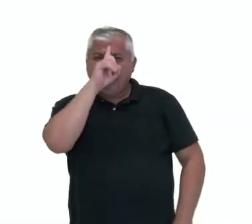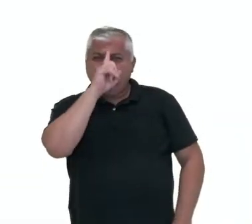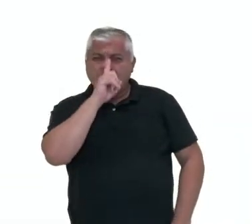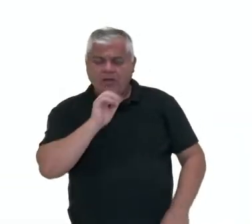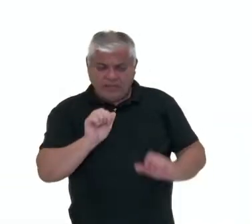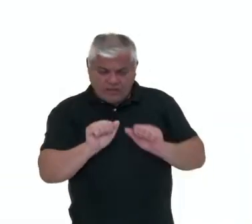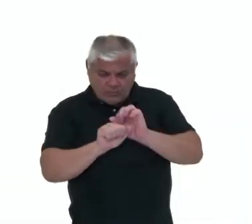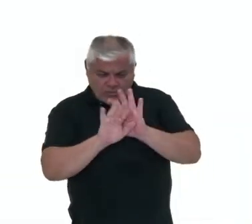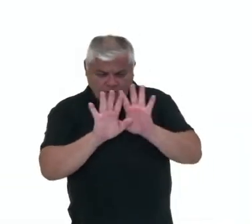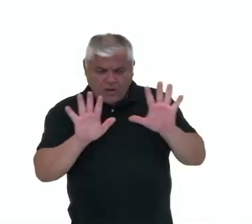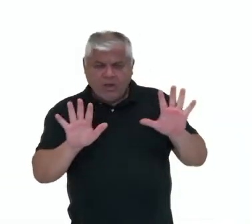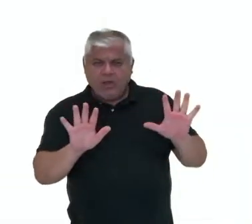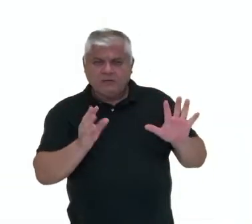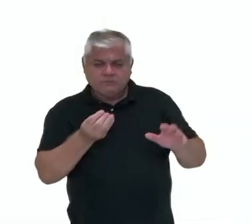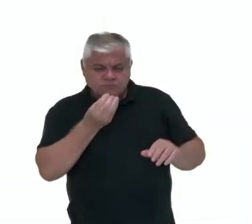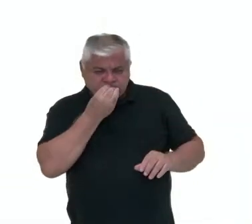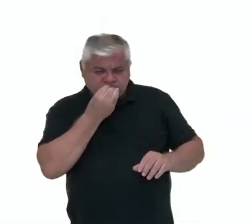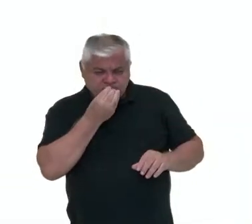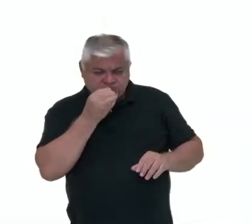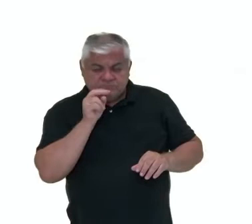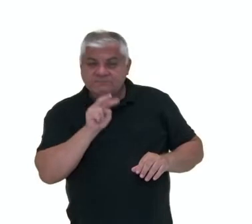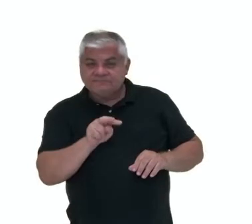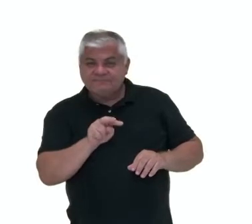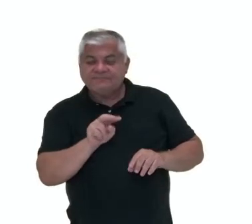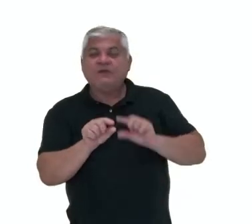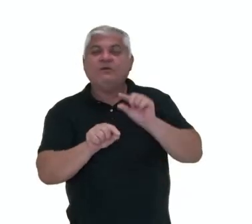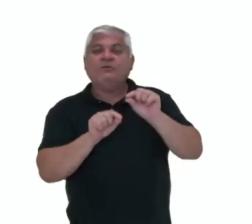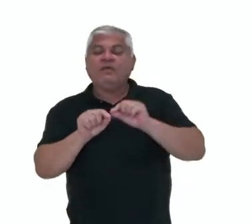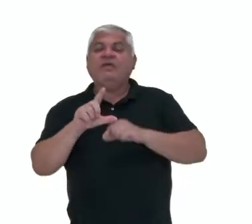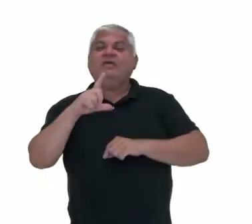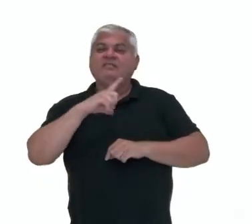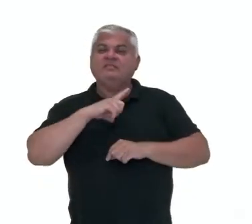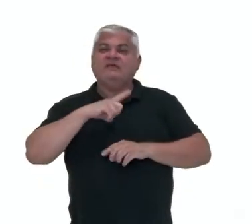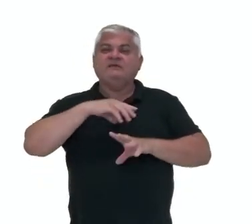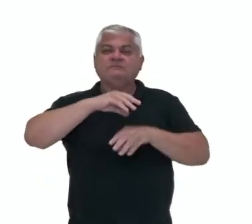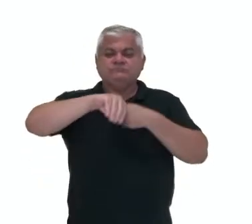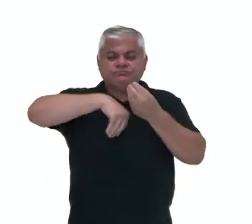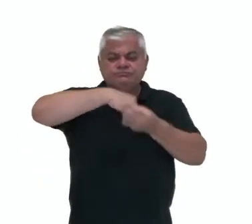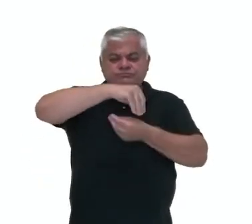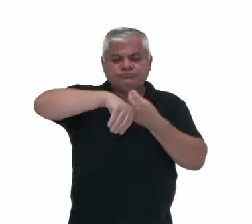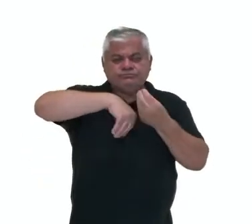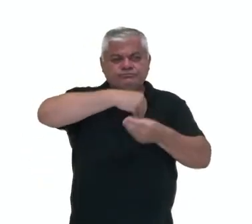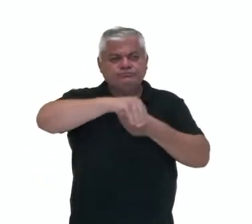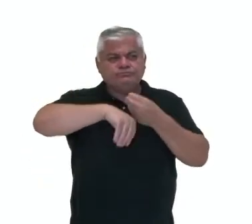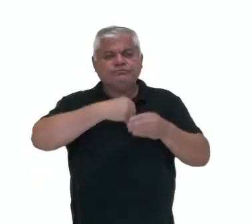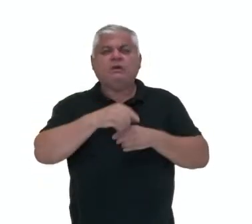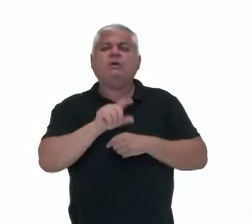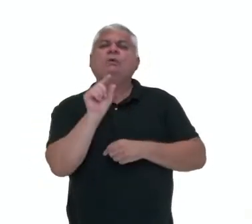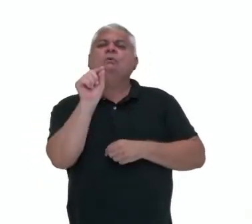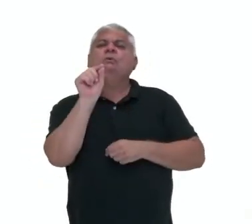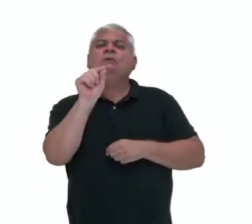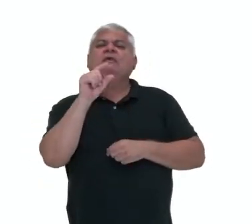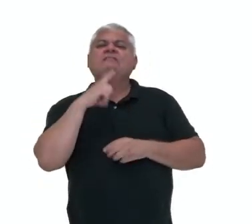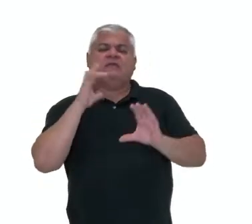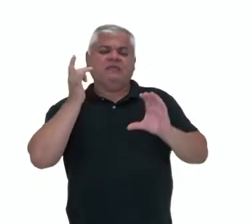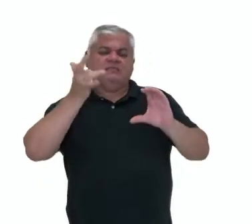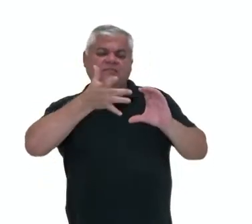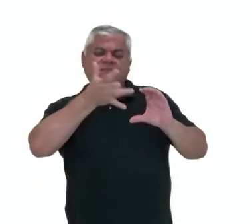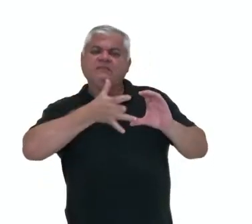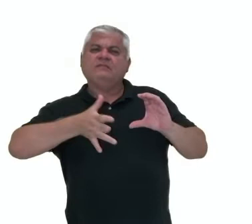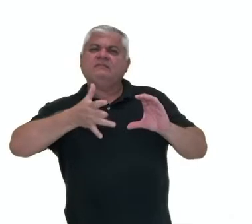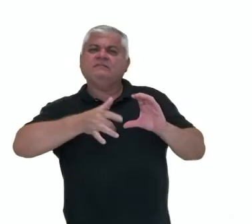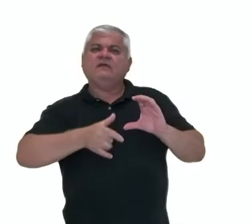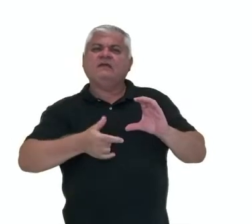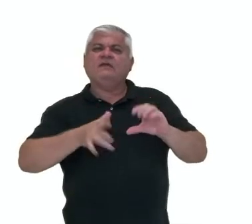e transparente, composta de várias substâncias. Então, quais são as substâncias que vão